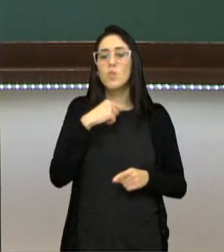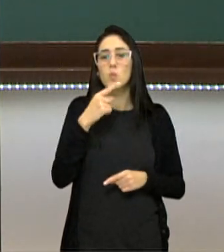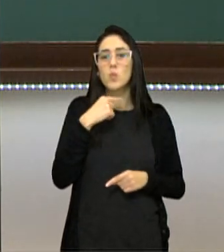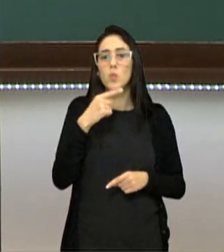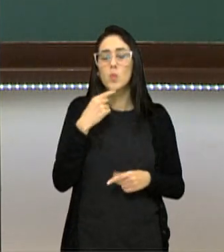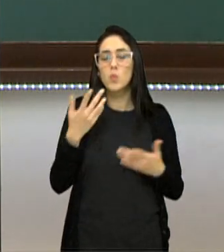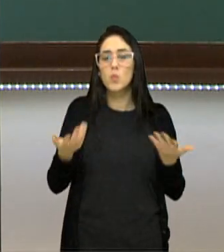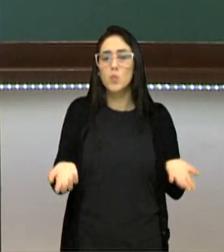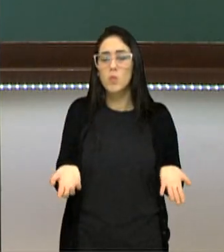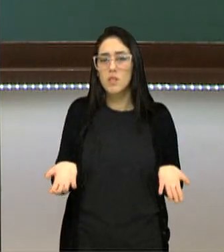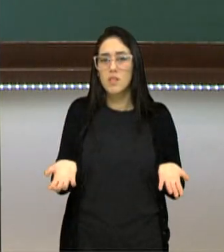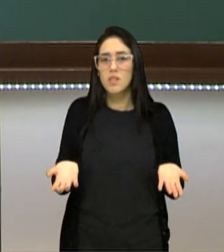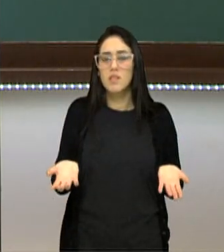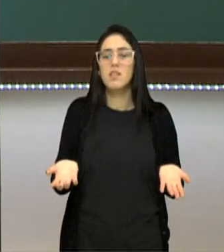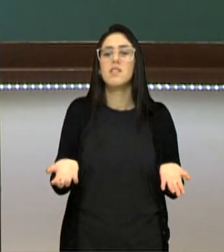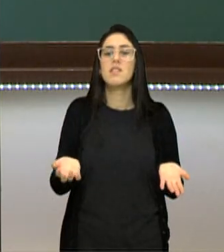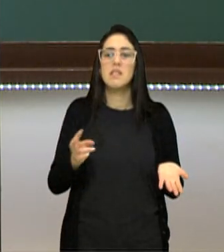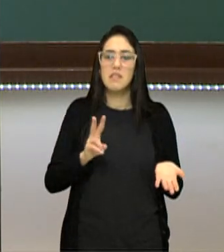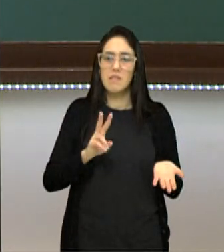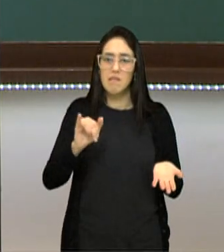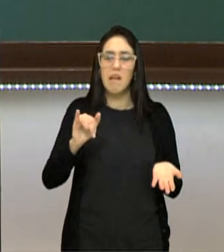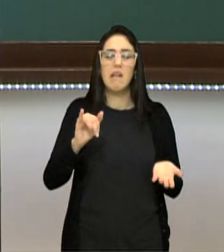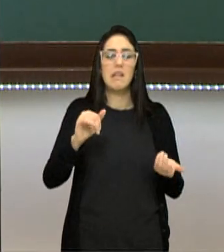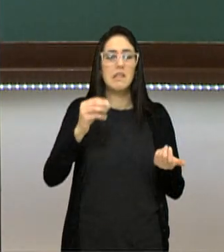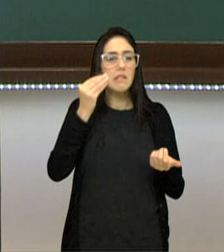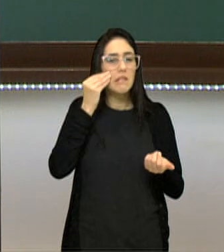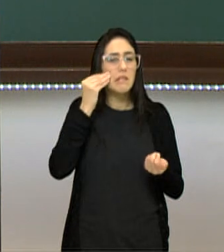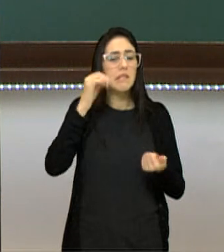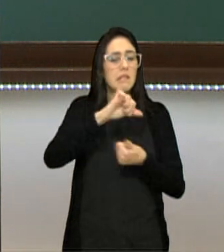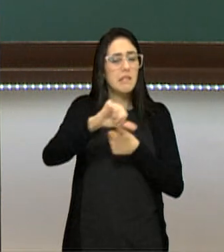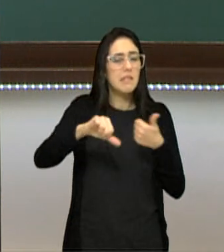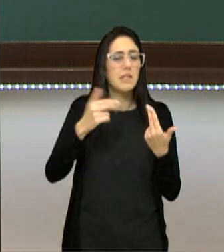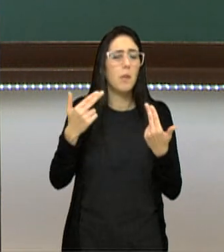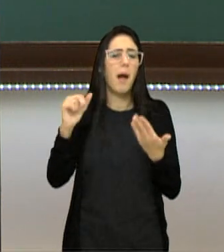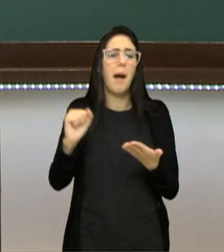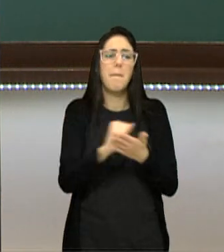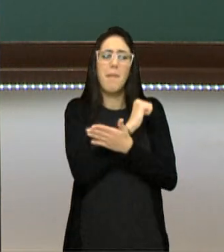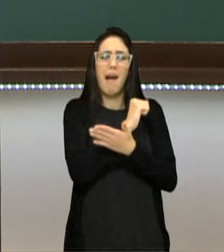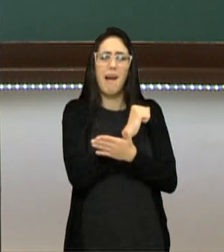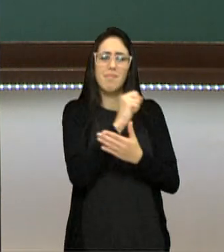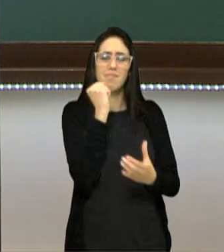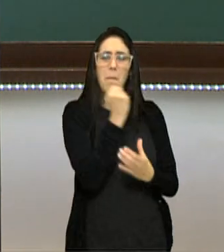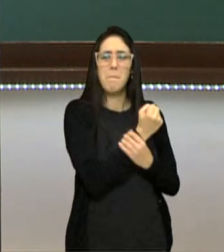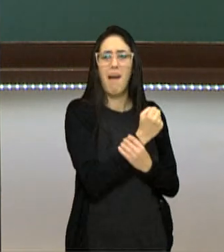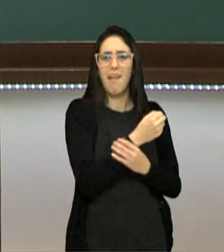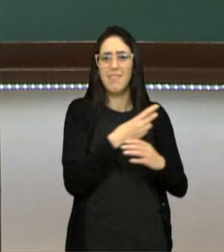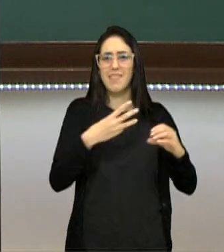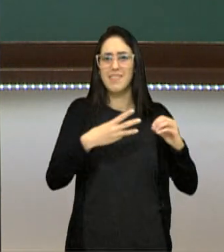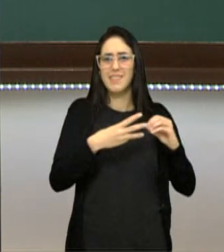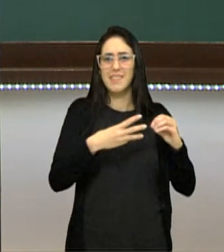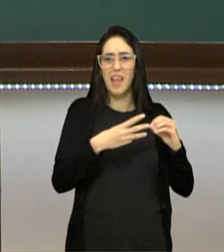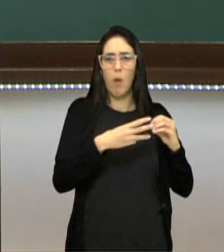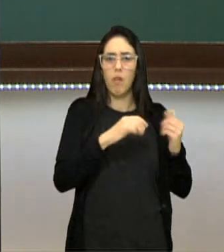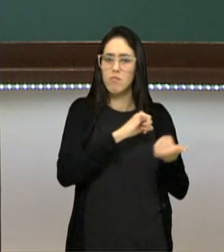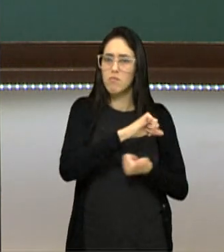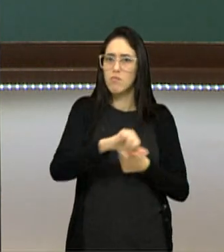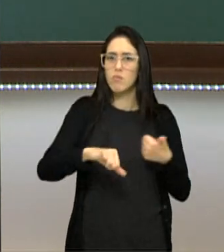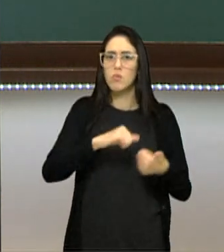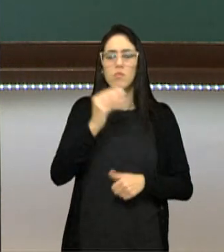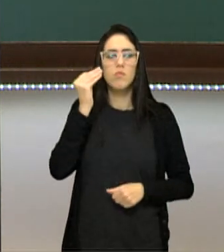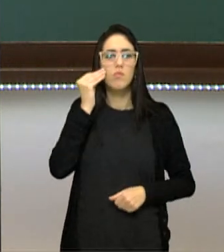tentar lá dar um delete, alguma coisa lá para tentar matar aquela célula, fazer apoptose, evitando